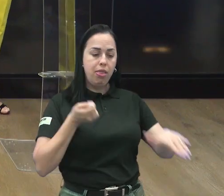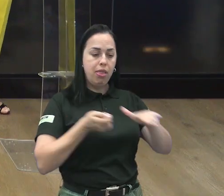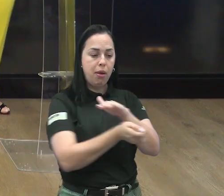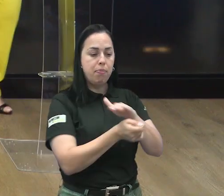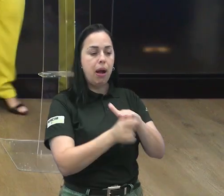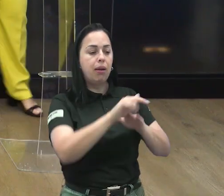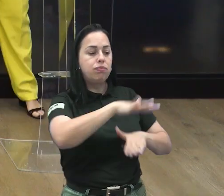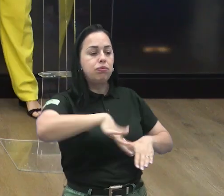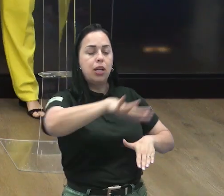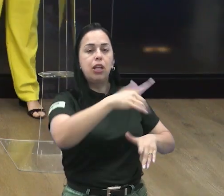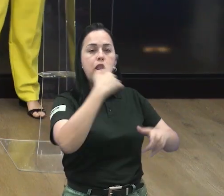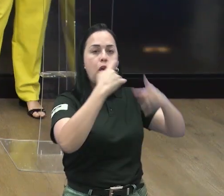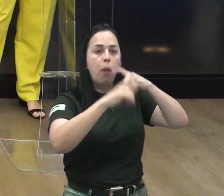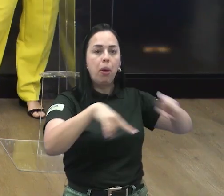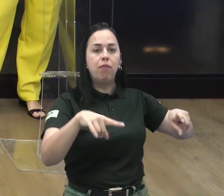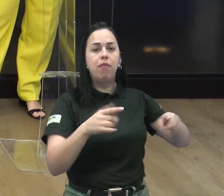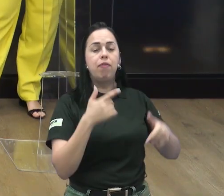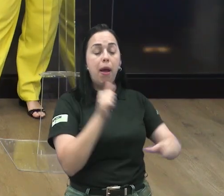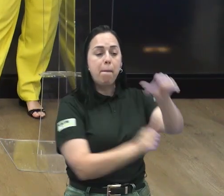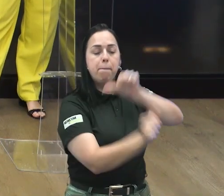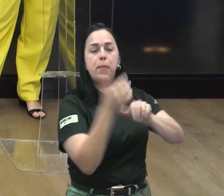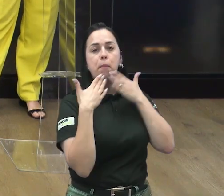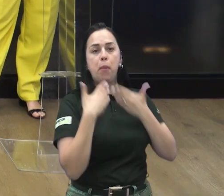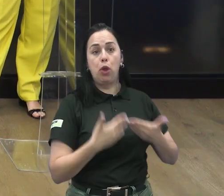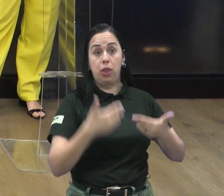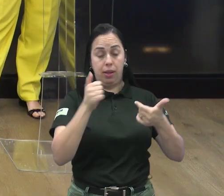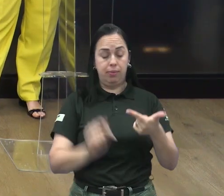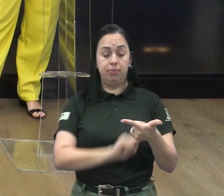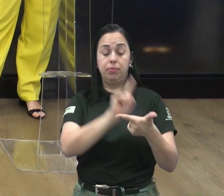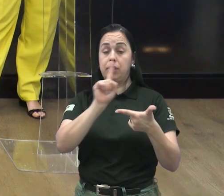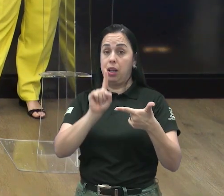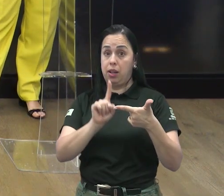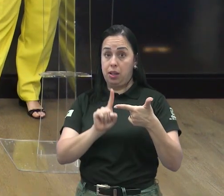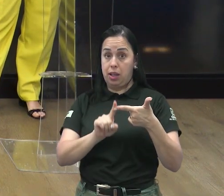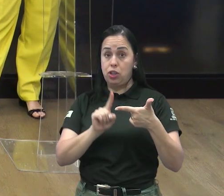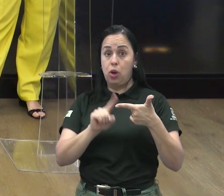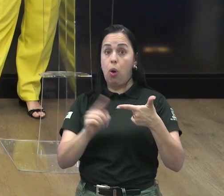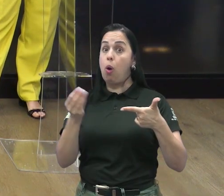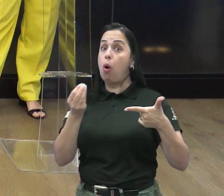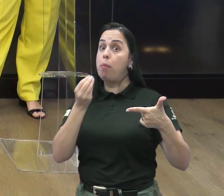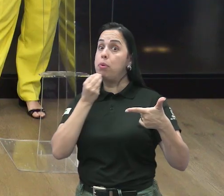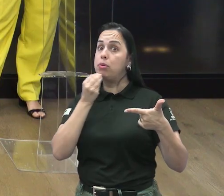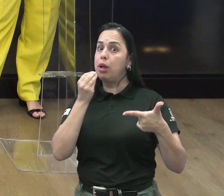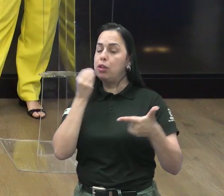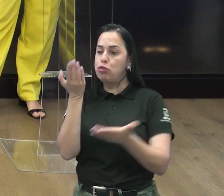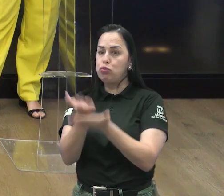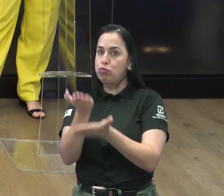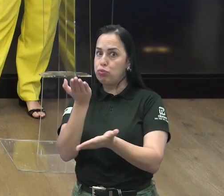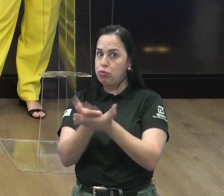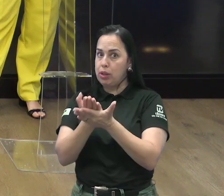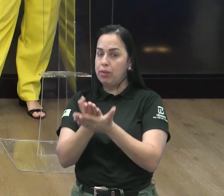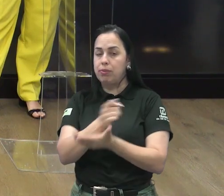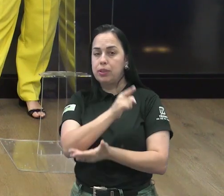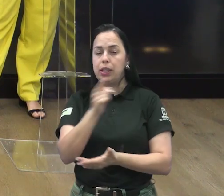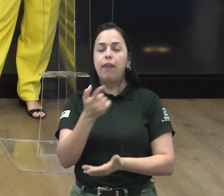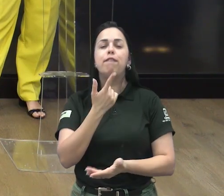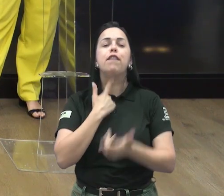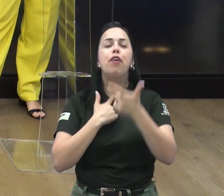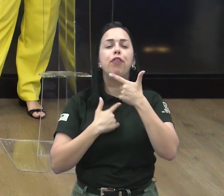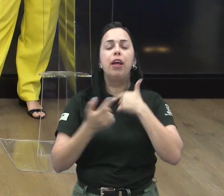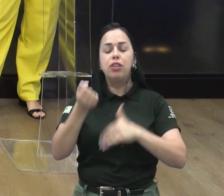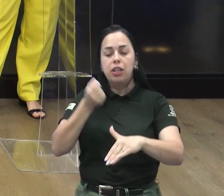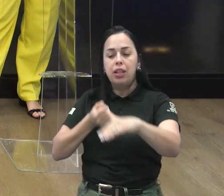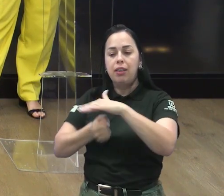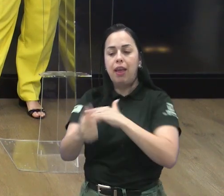federal para melhorar gestão de resíduos em São José dos Campos. Tem ainda oportunidade de bolsa de estudo para quem quer